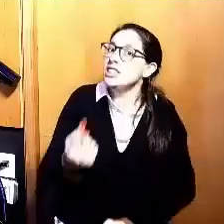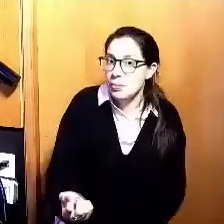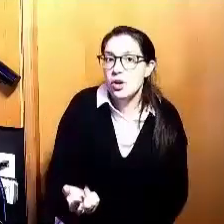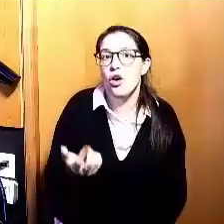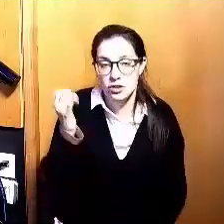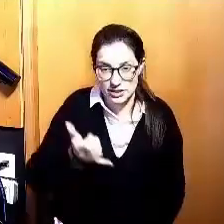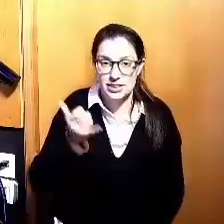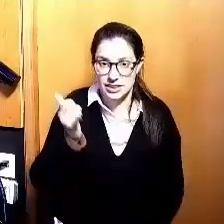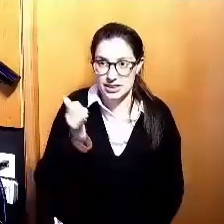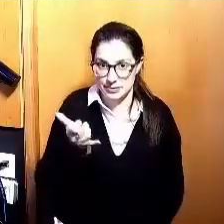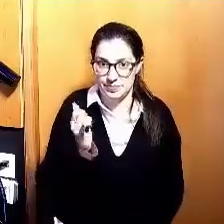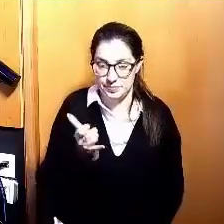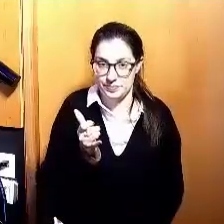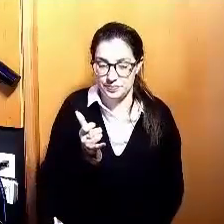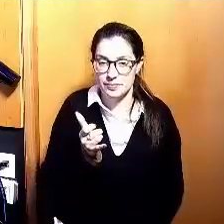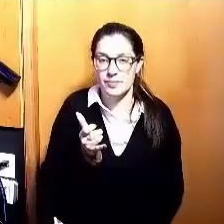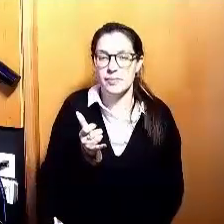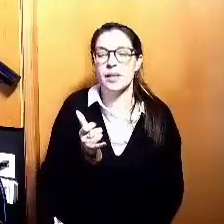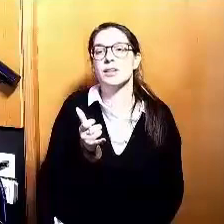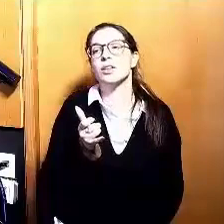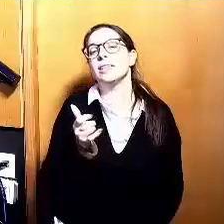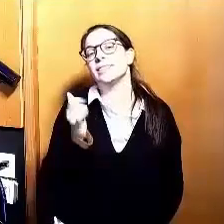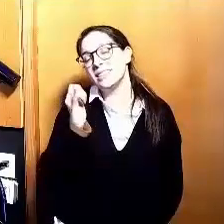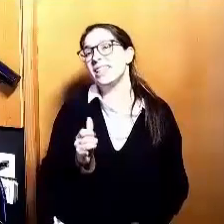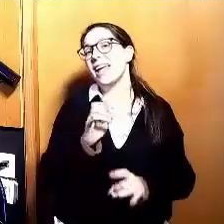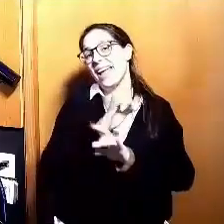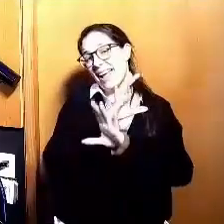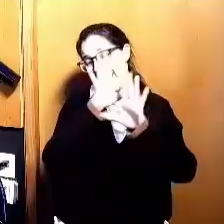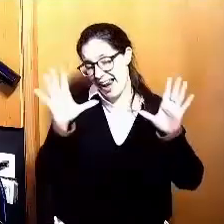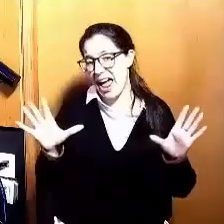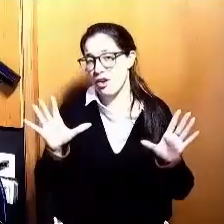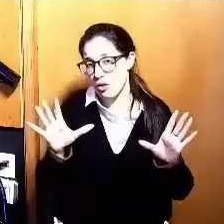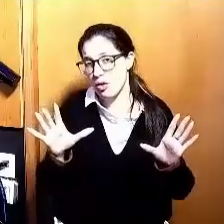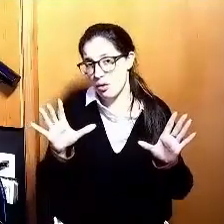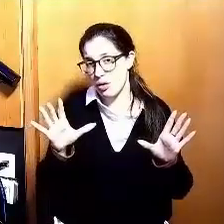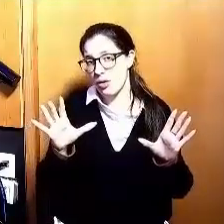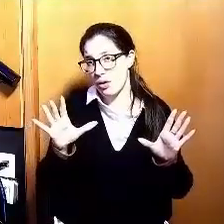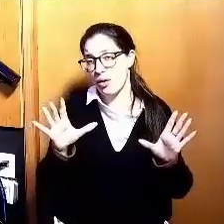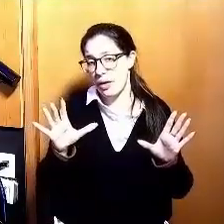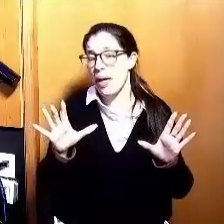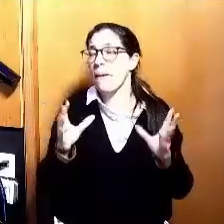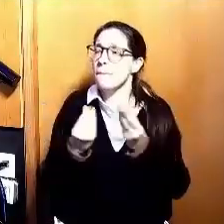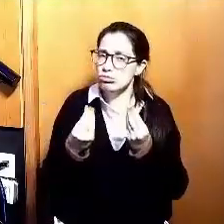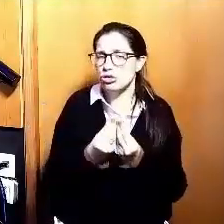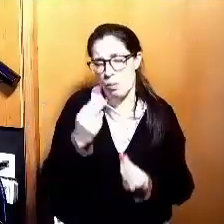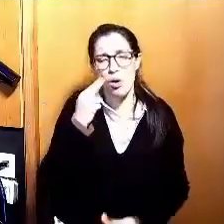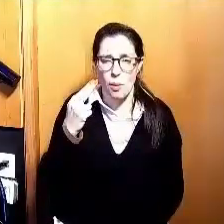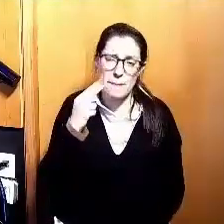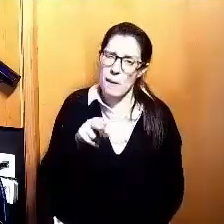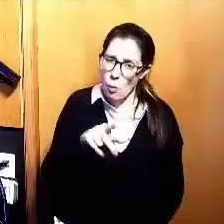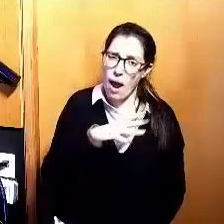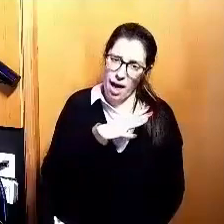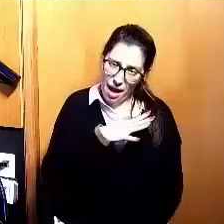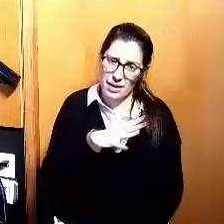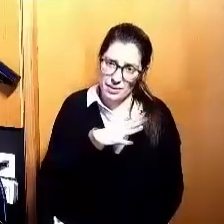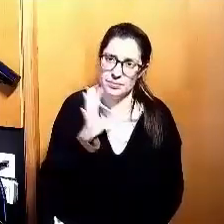outras áreas de política pública. Mas é claro que convivem também velhos problemas, né? A gente está fazendo lá,